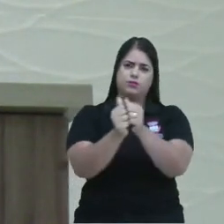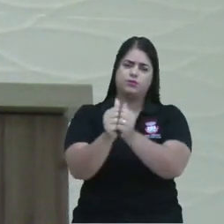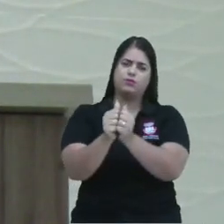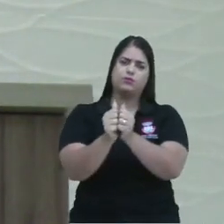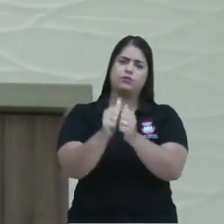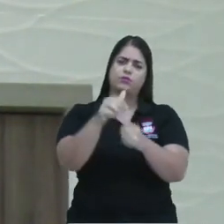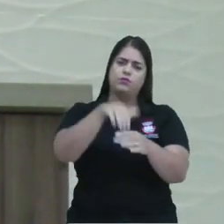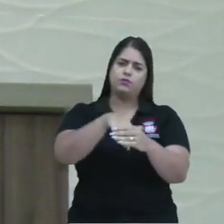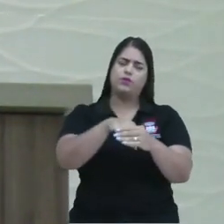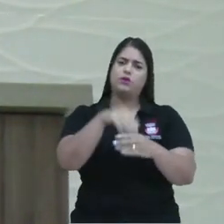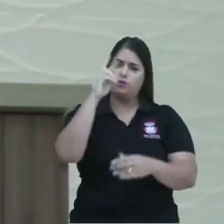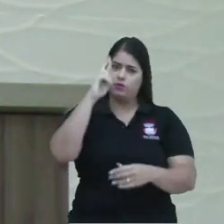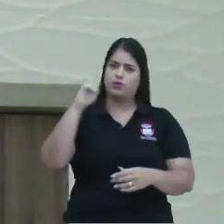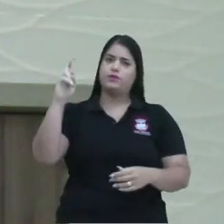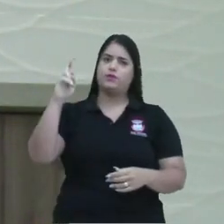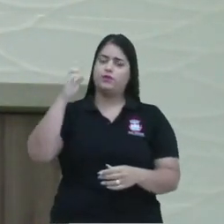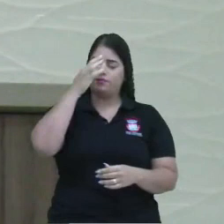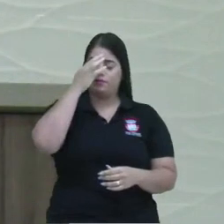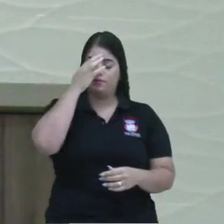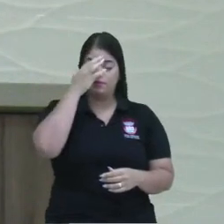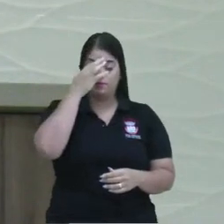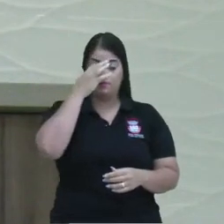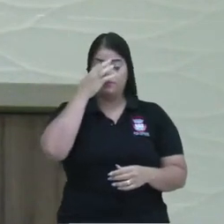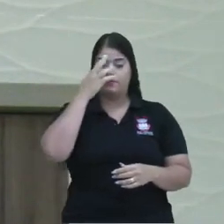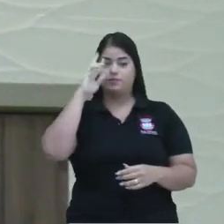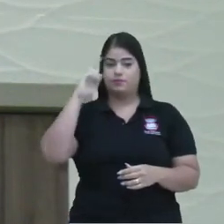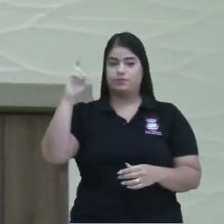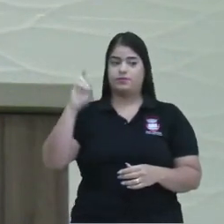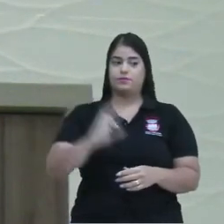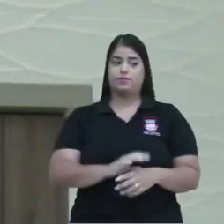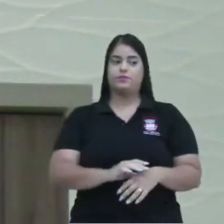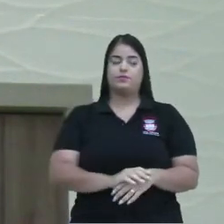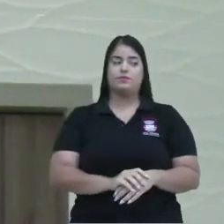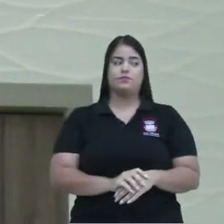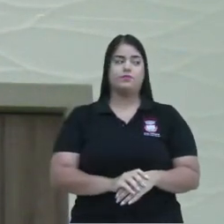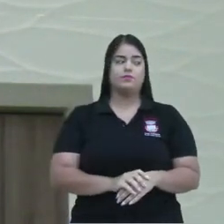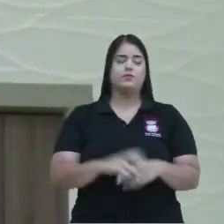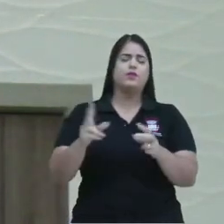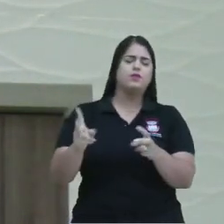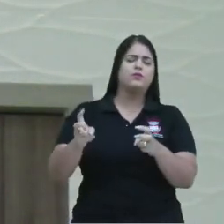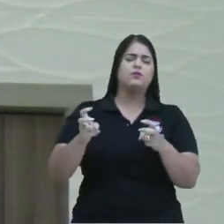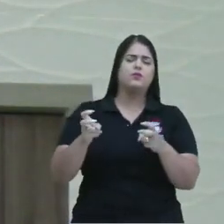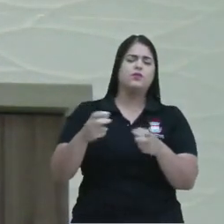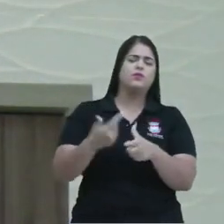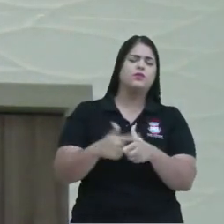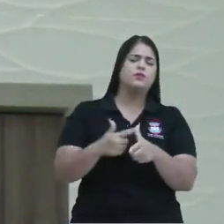como foi no caso do plano diretor, descobrir os problemas